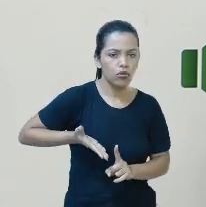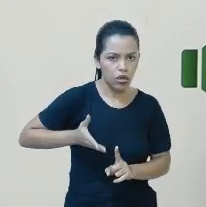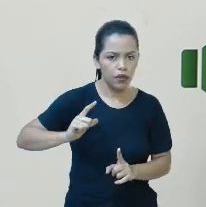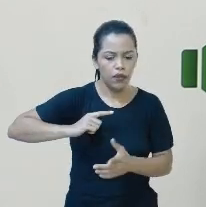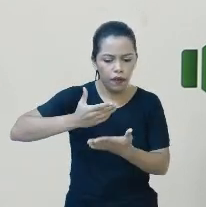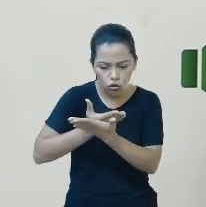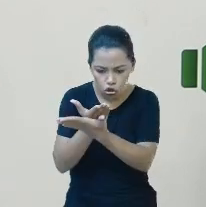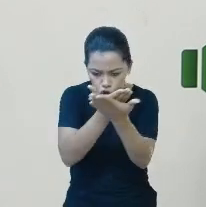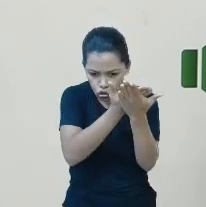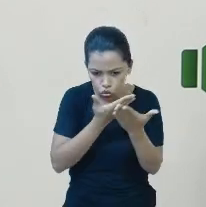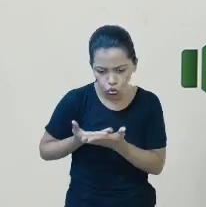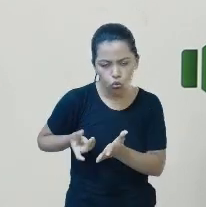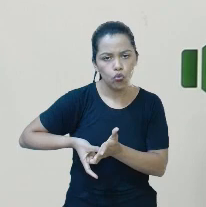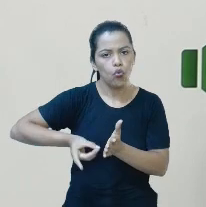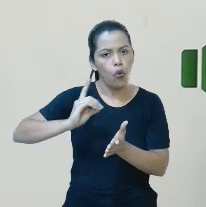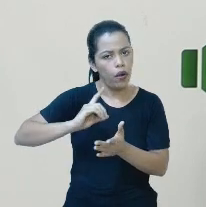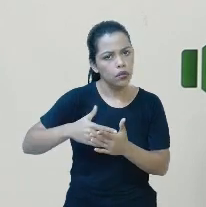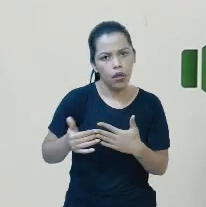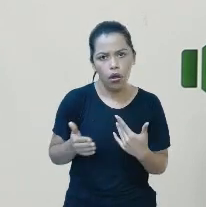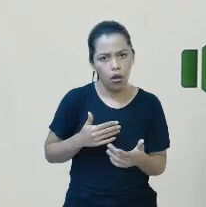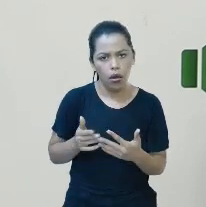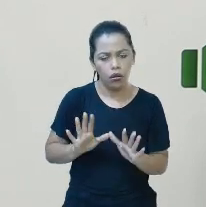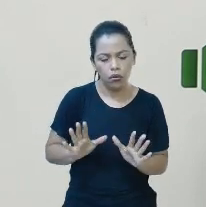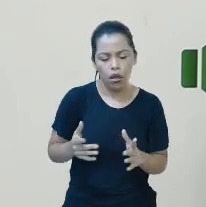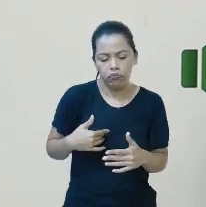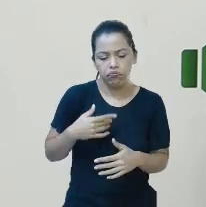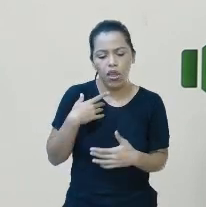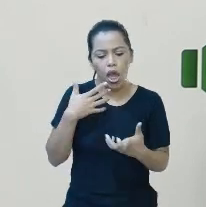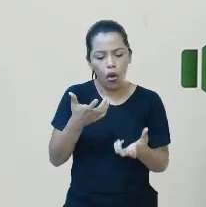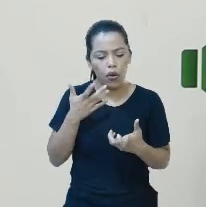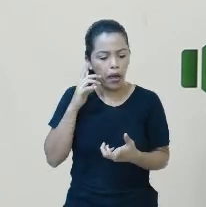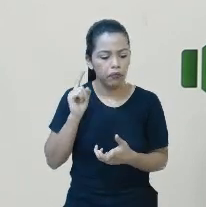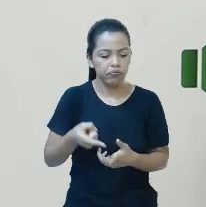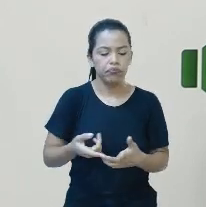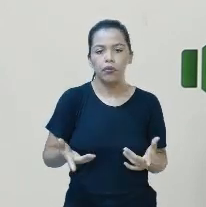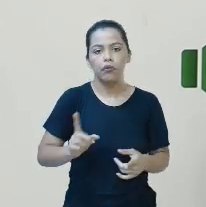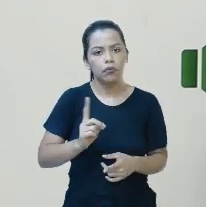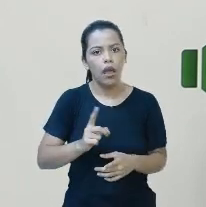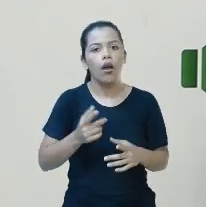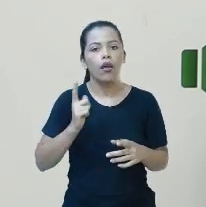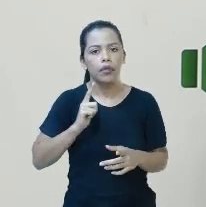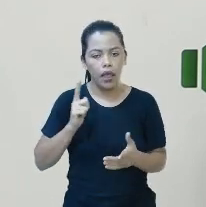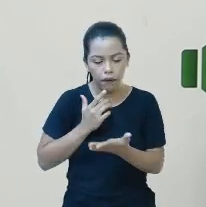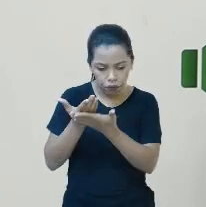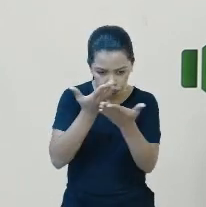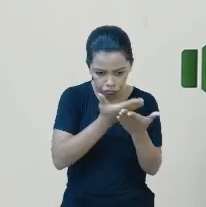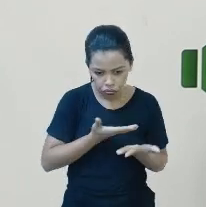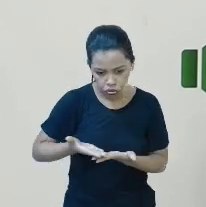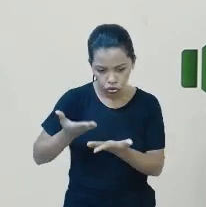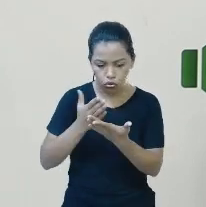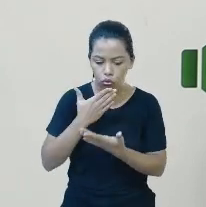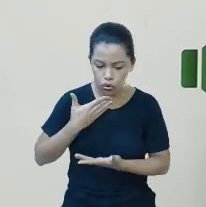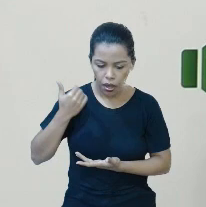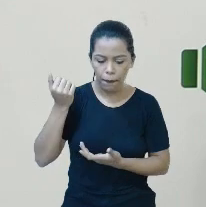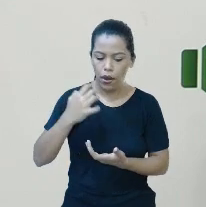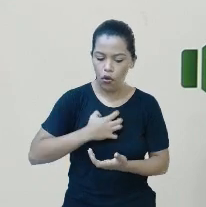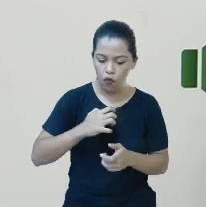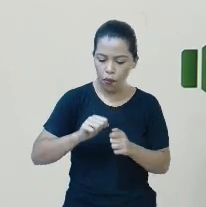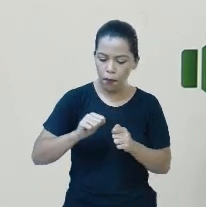assim de como, porque alguém quis, não. Houveram pesquisas, estudos para que fosse feito da melhor